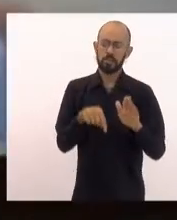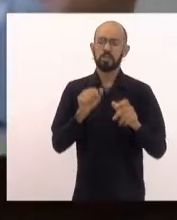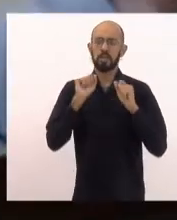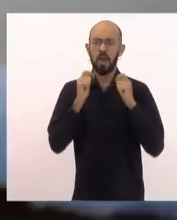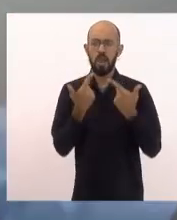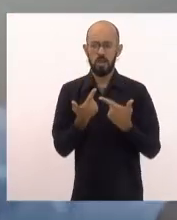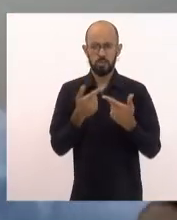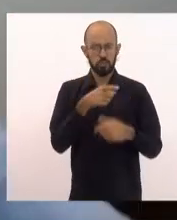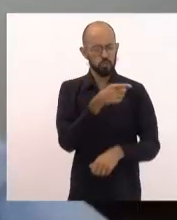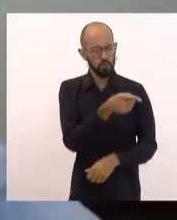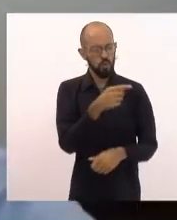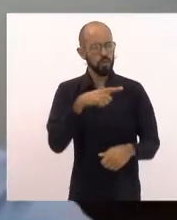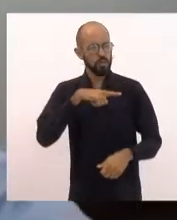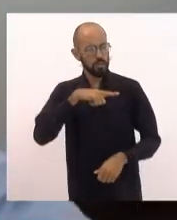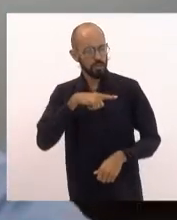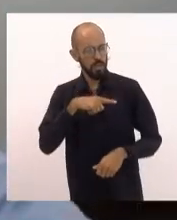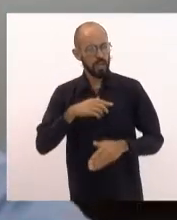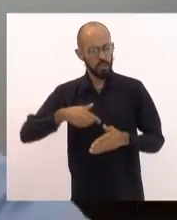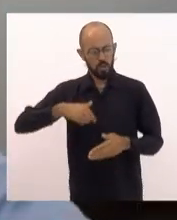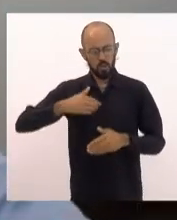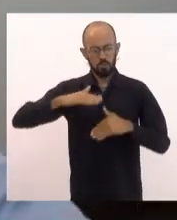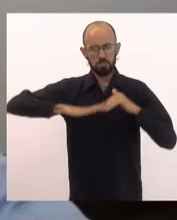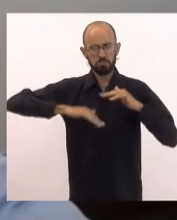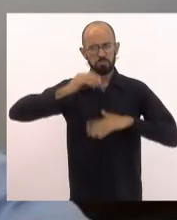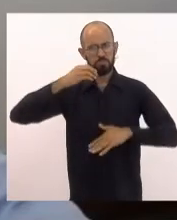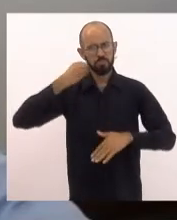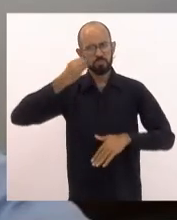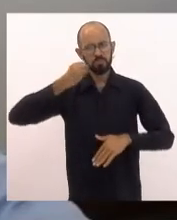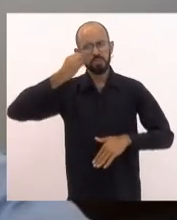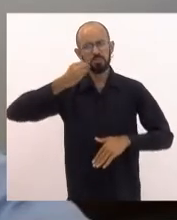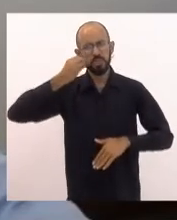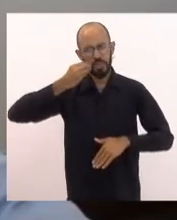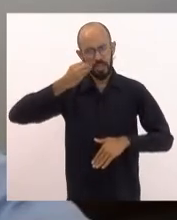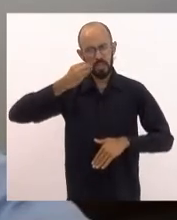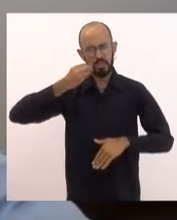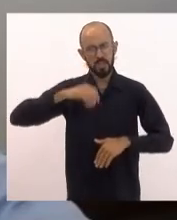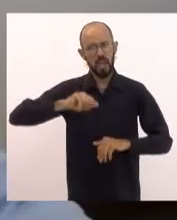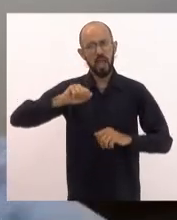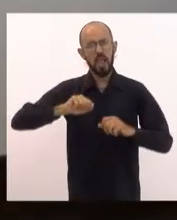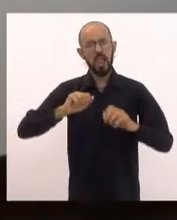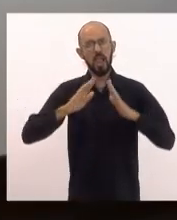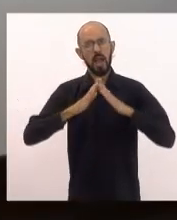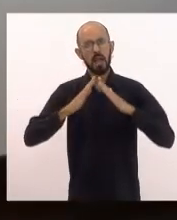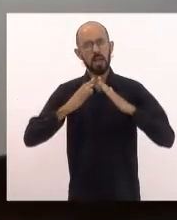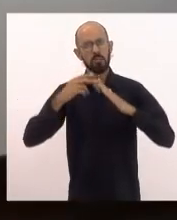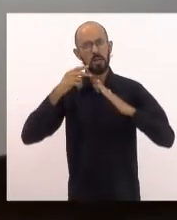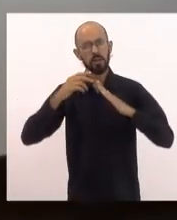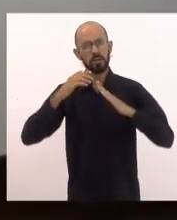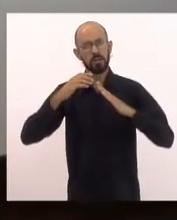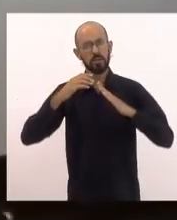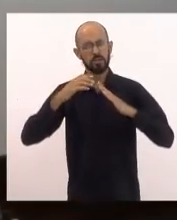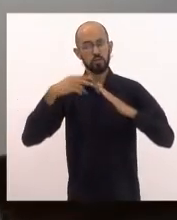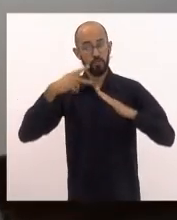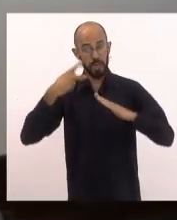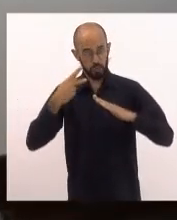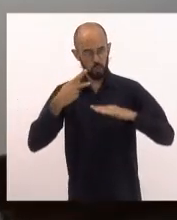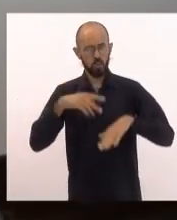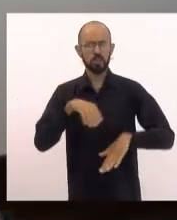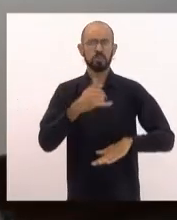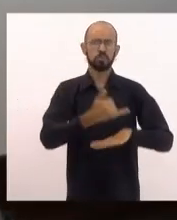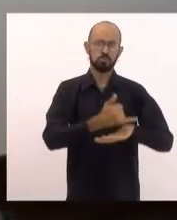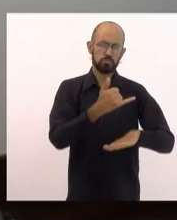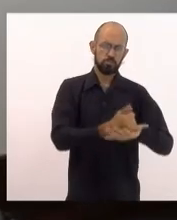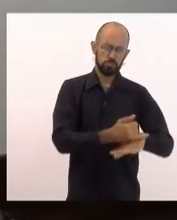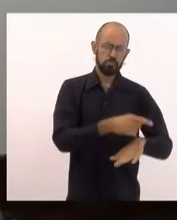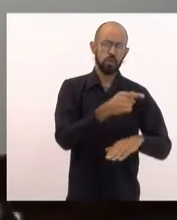trajetória vitoriosa na Câmara Municipal de Volta Redonda e tenho certeza não será diferente na Assembleia Legislativa do Estado do Rio de Janeiro. Era uma